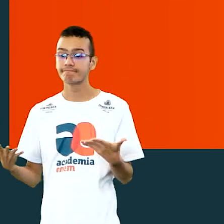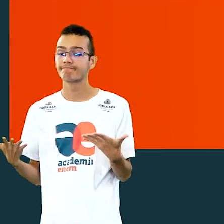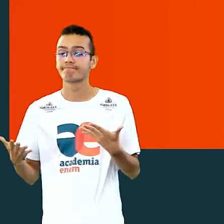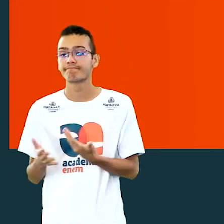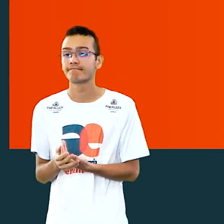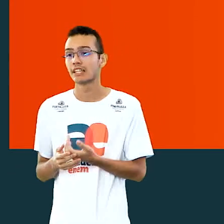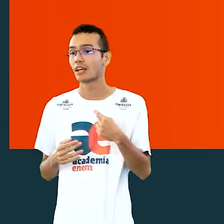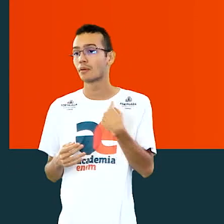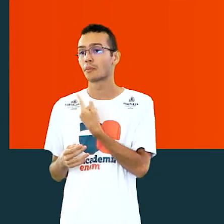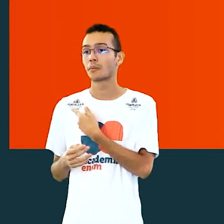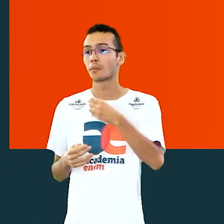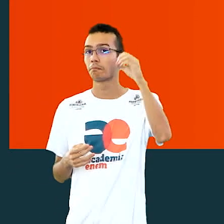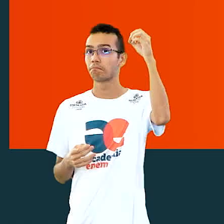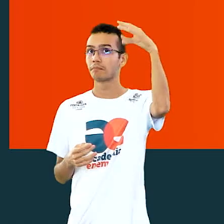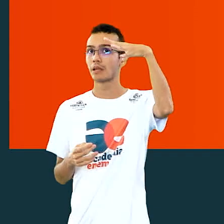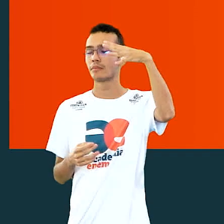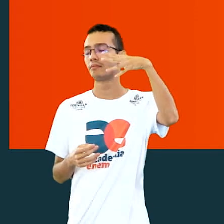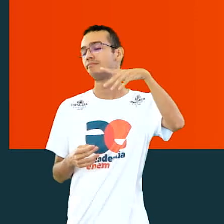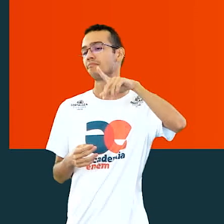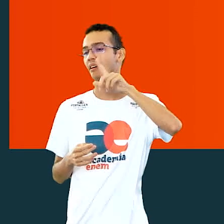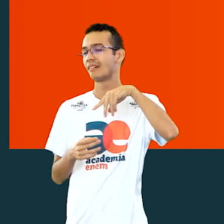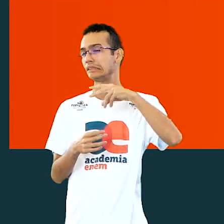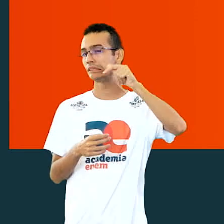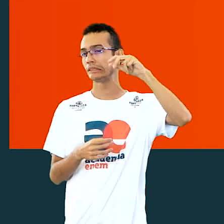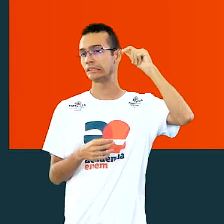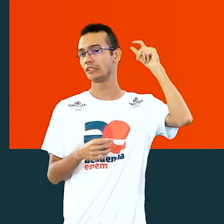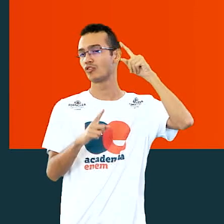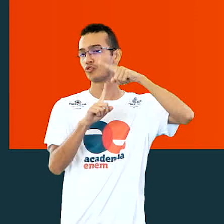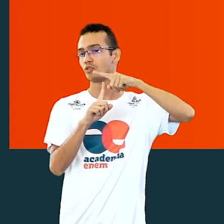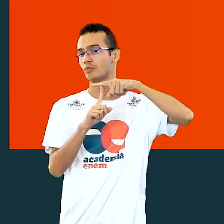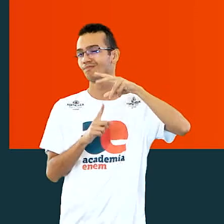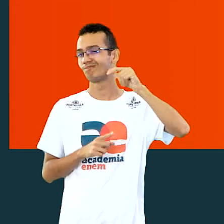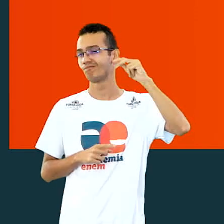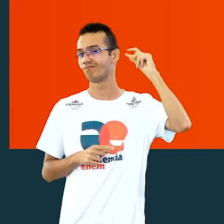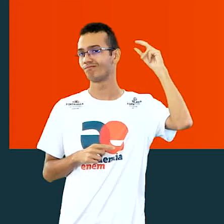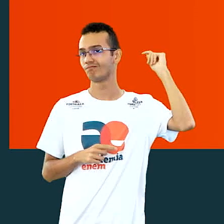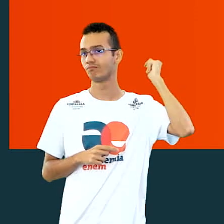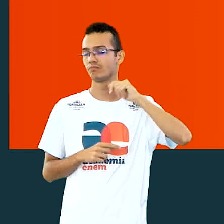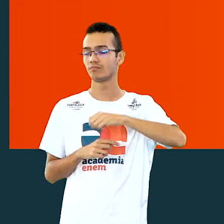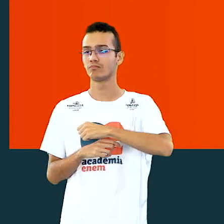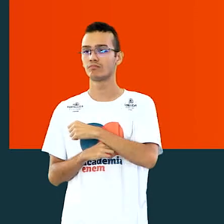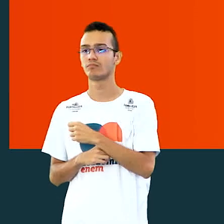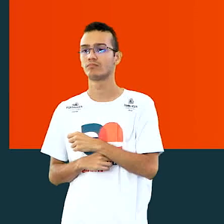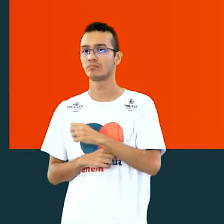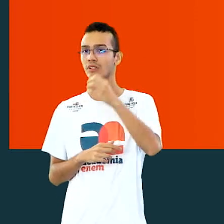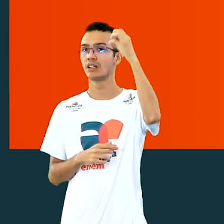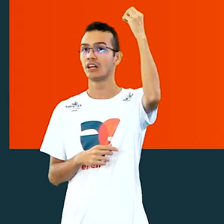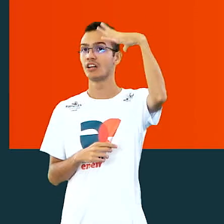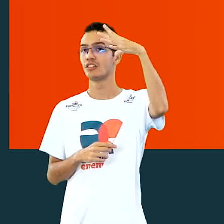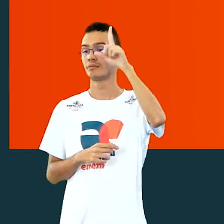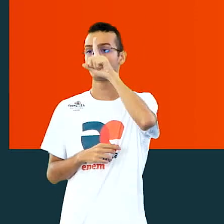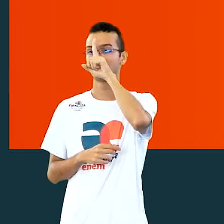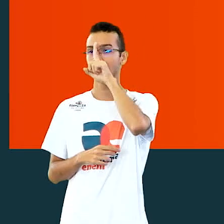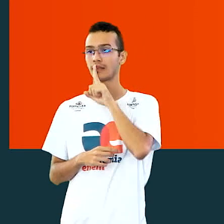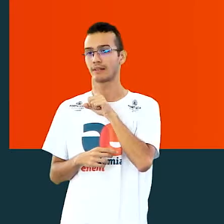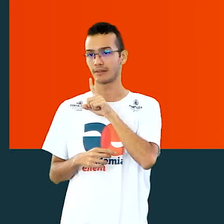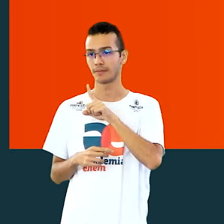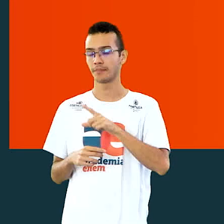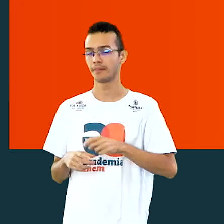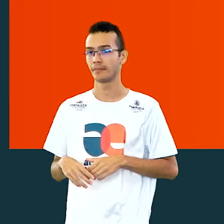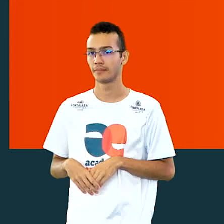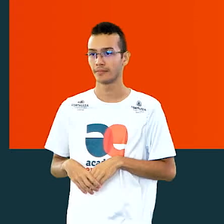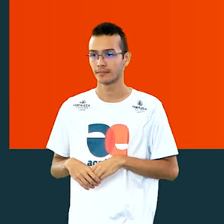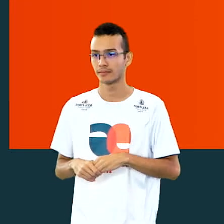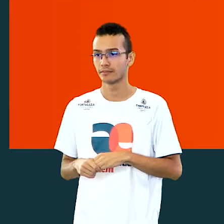lâmpadas antigas, que usavam filamento, né, pessoal? Essas lâmpadas que chamadas lâmpadas incandescentes, elas